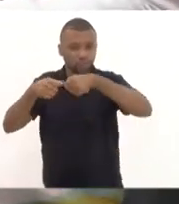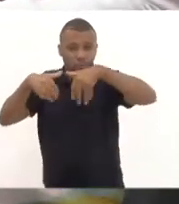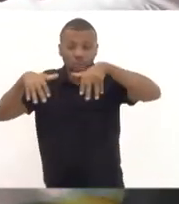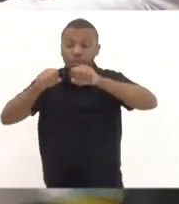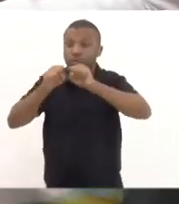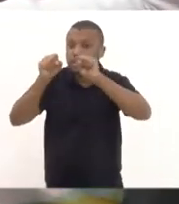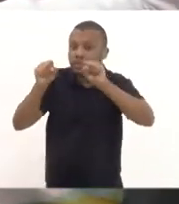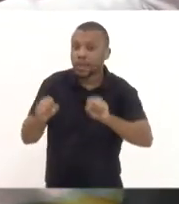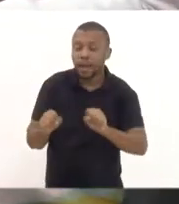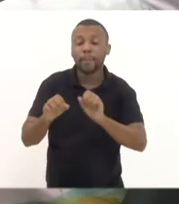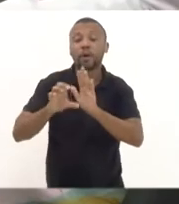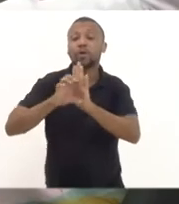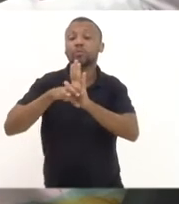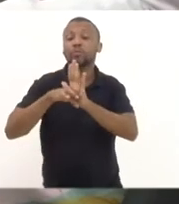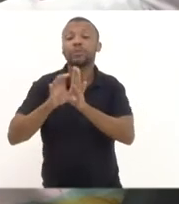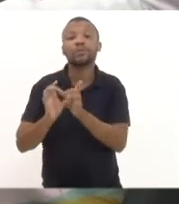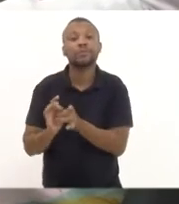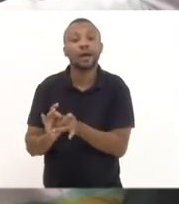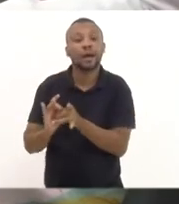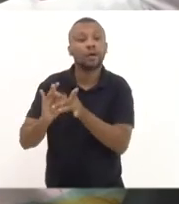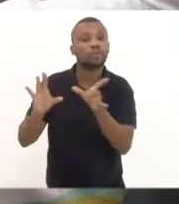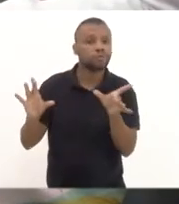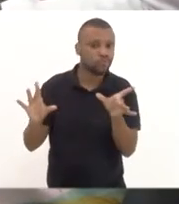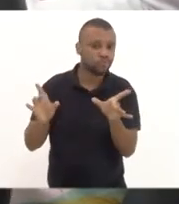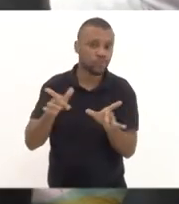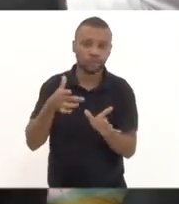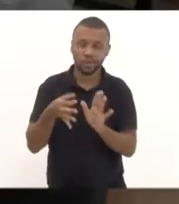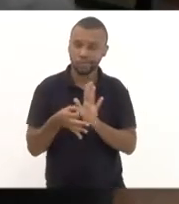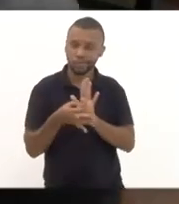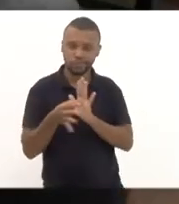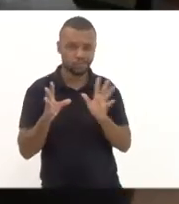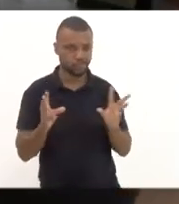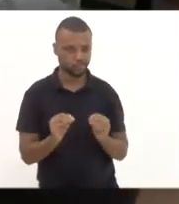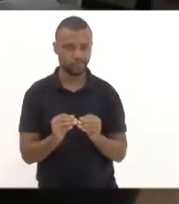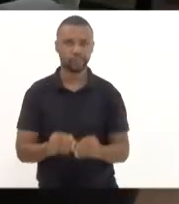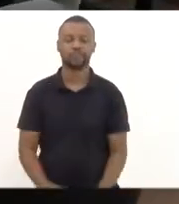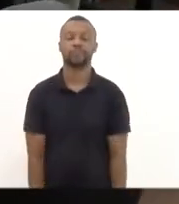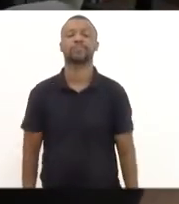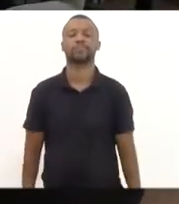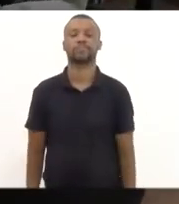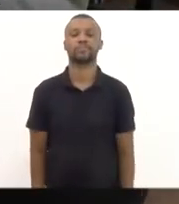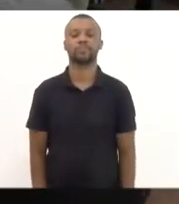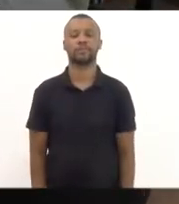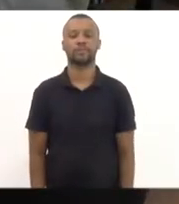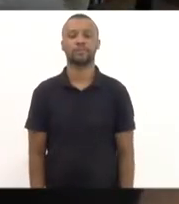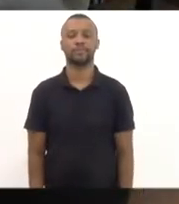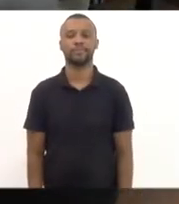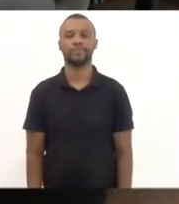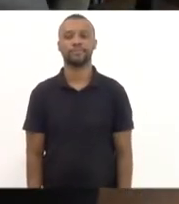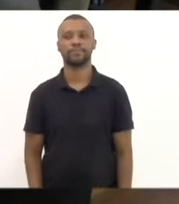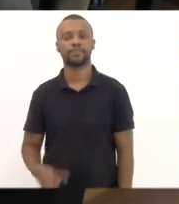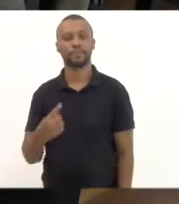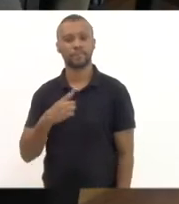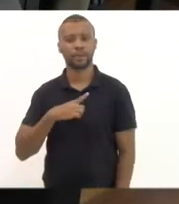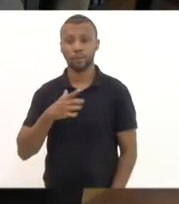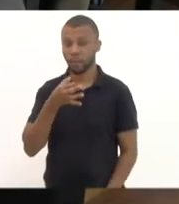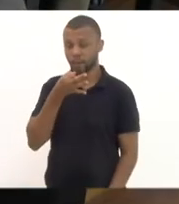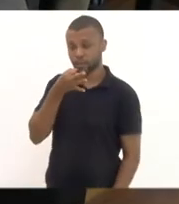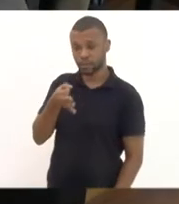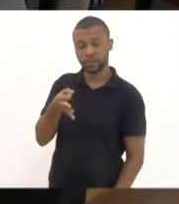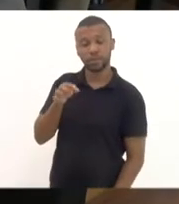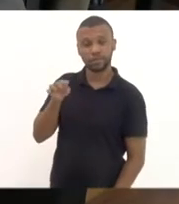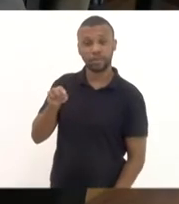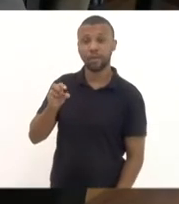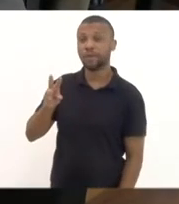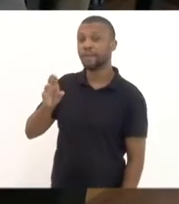da concessão que eu tô dando aqui o meu a parte tem umas calcinhas fiz uma apresenta uma sugestão